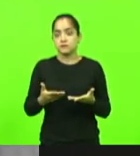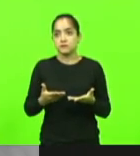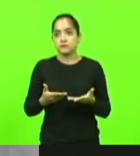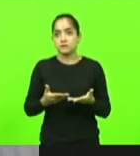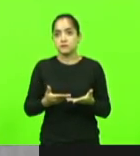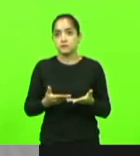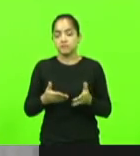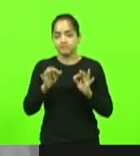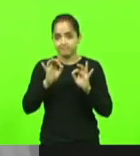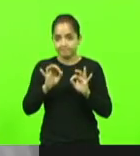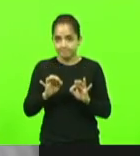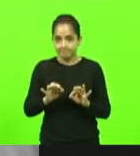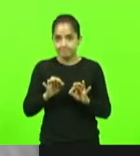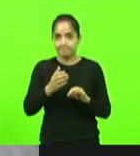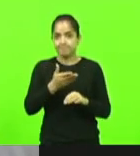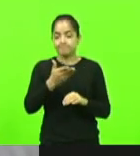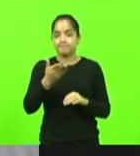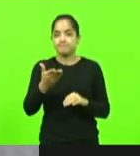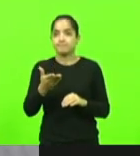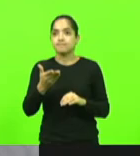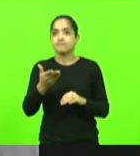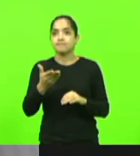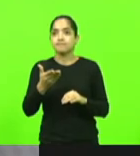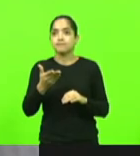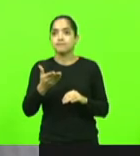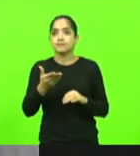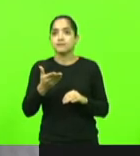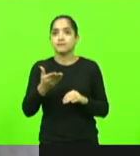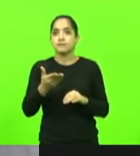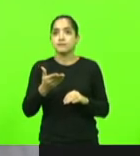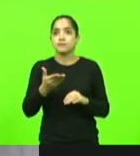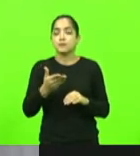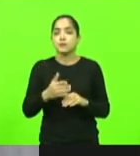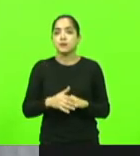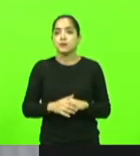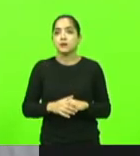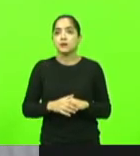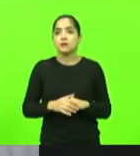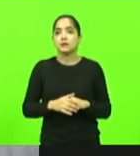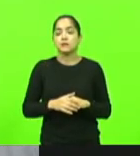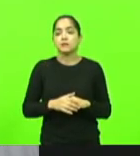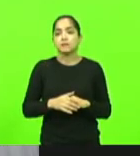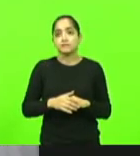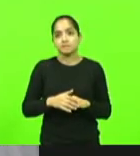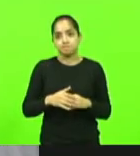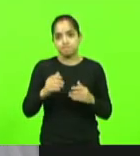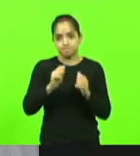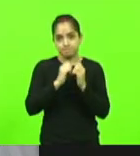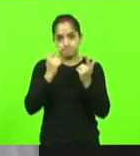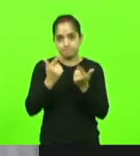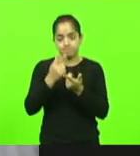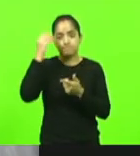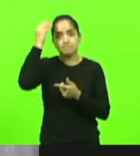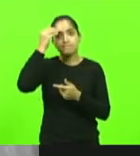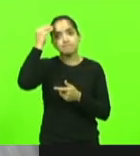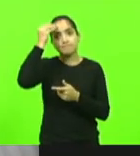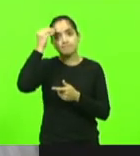Tenho certeza, deputado Mioto, que Vossa Excelência vai trazer para a Assembleia Legislativa a sua experiência